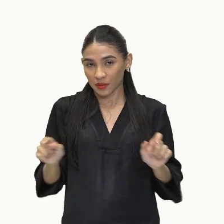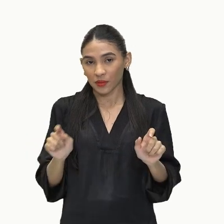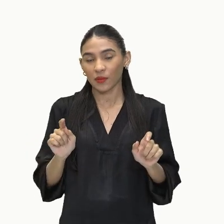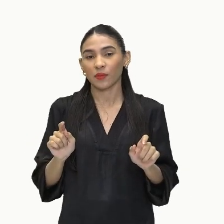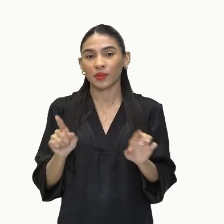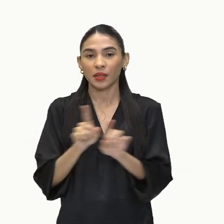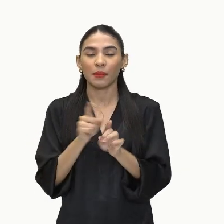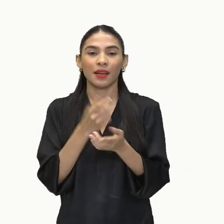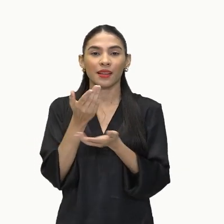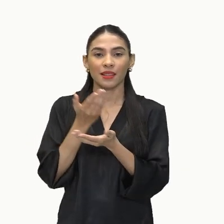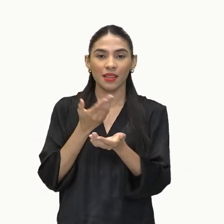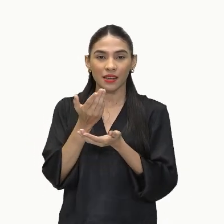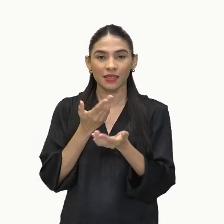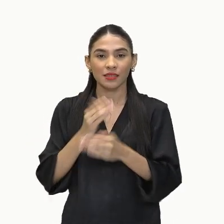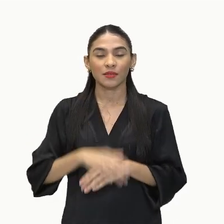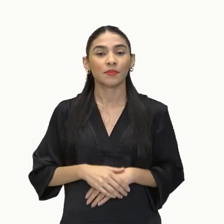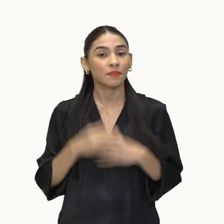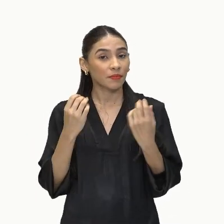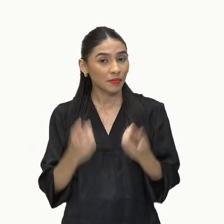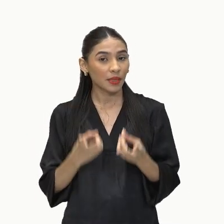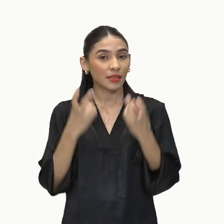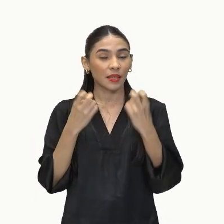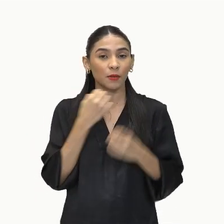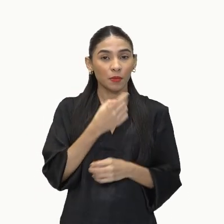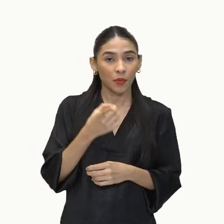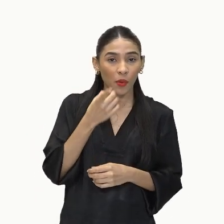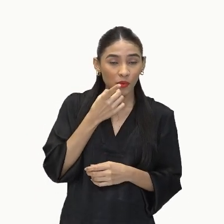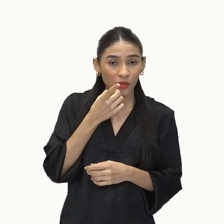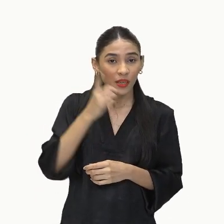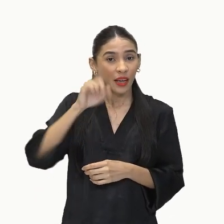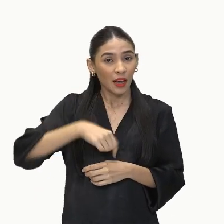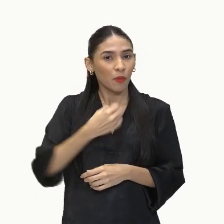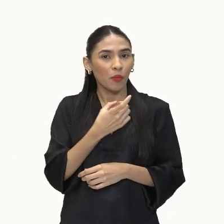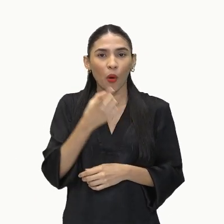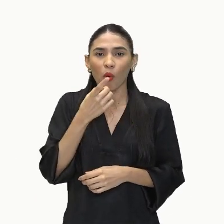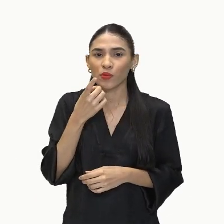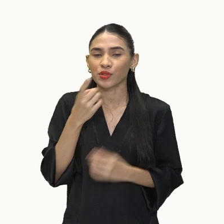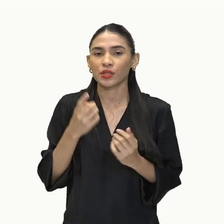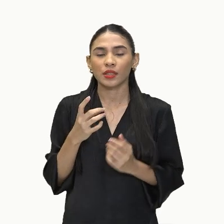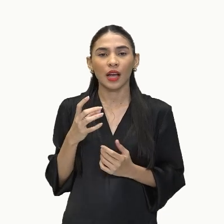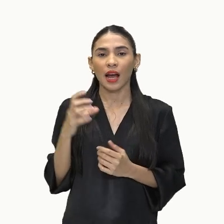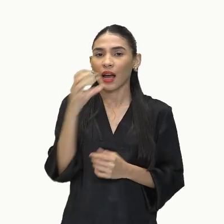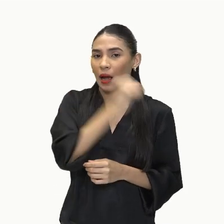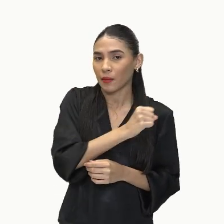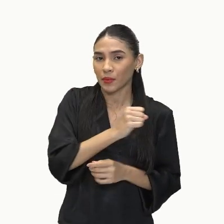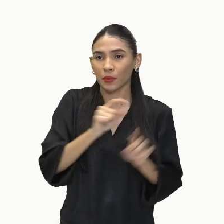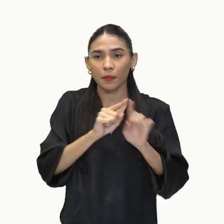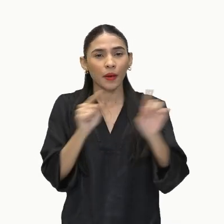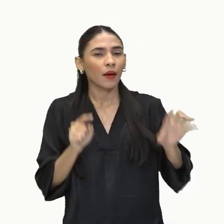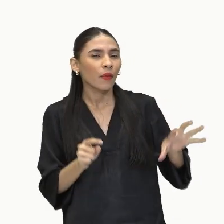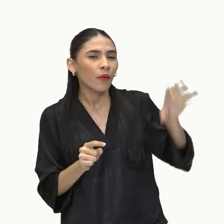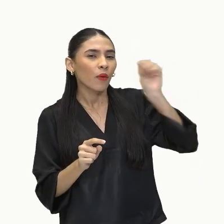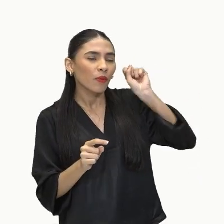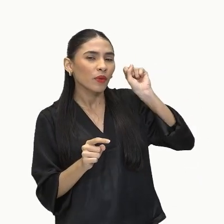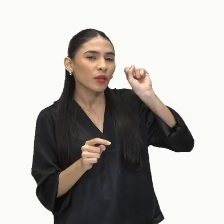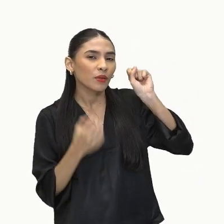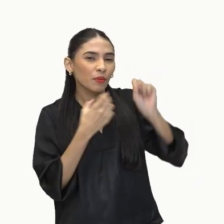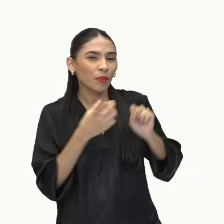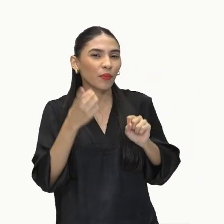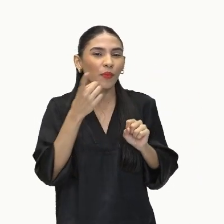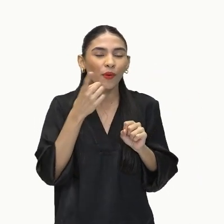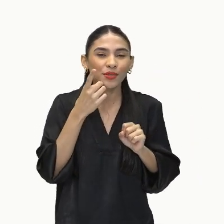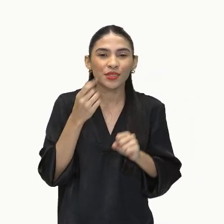momento de interação. Observem que esse bom dia era um bom dia mecânico, mas ao ouvir um bom dia inesperado, o bom